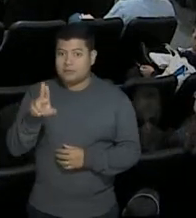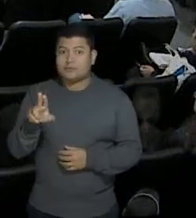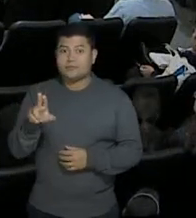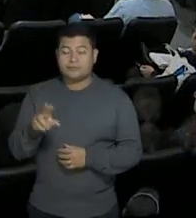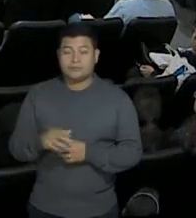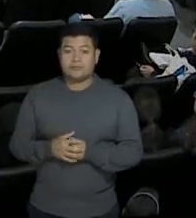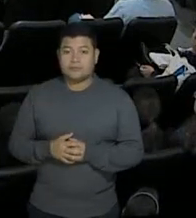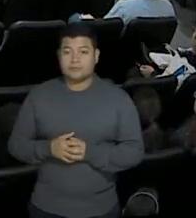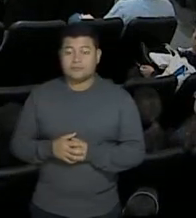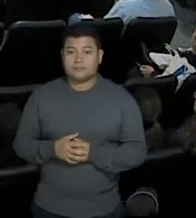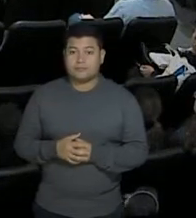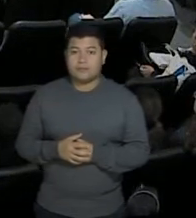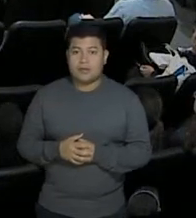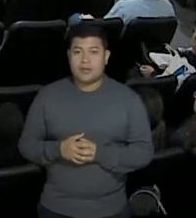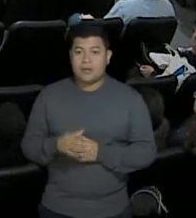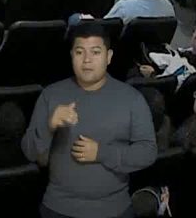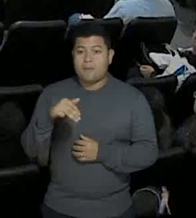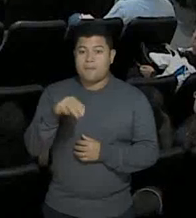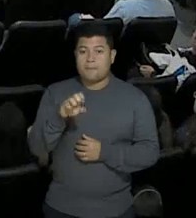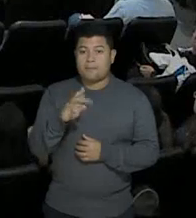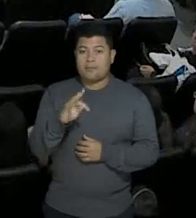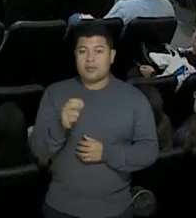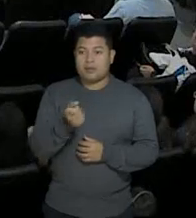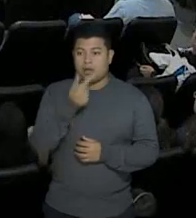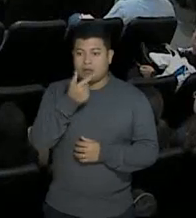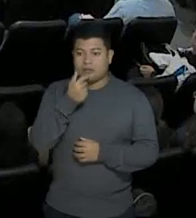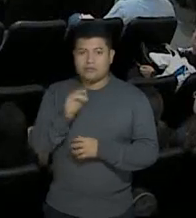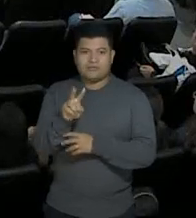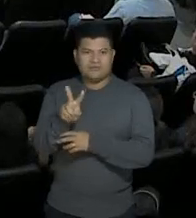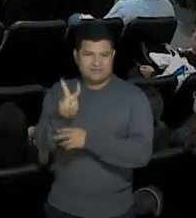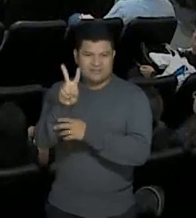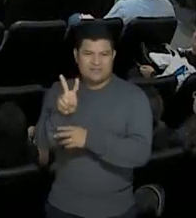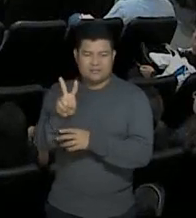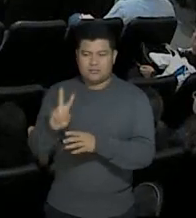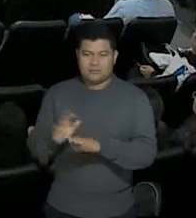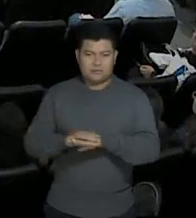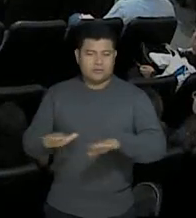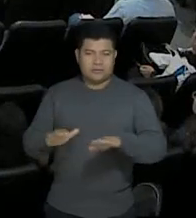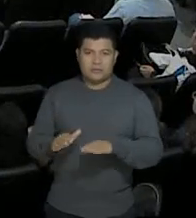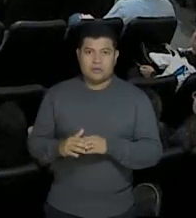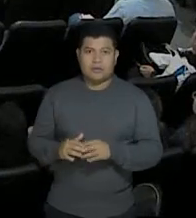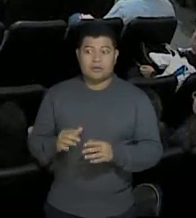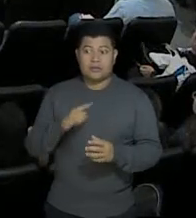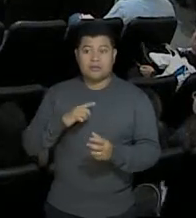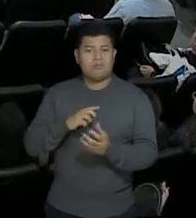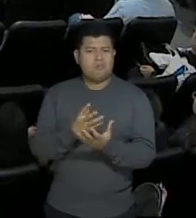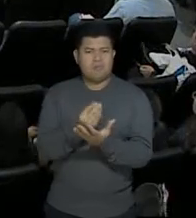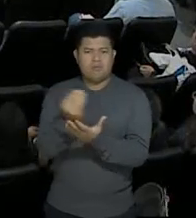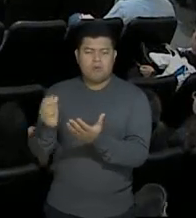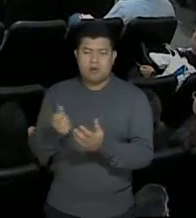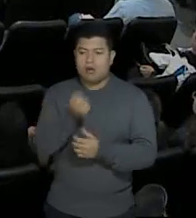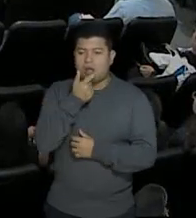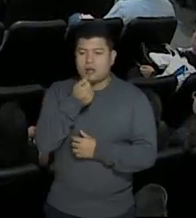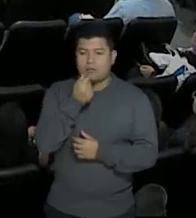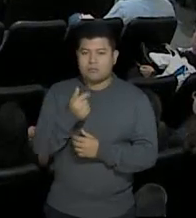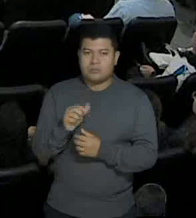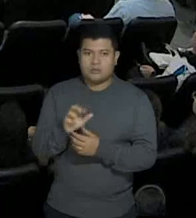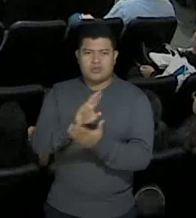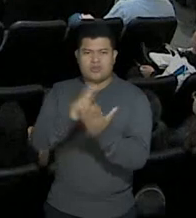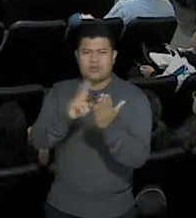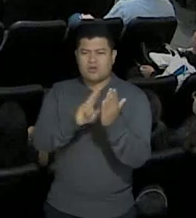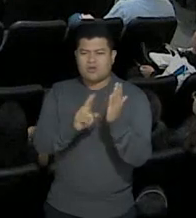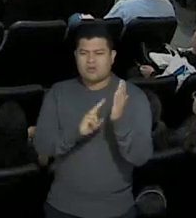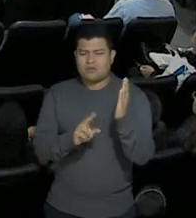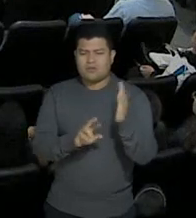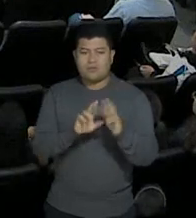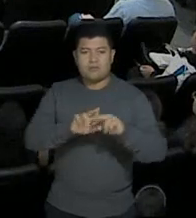O metilfenidato é ritalina. Hoje em dia tem mais medicações com outros nomes. Por isso que eu não falei,